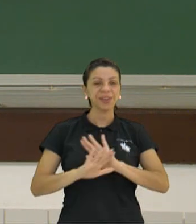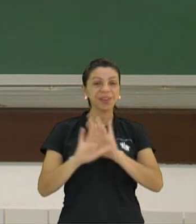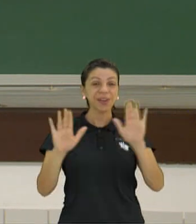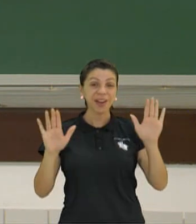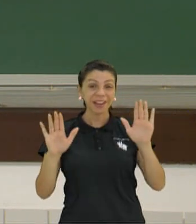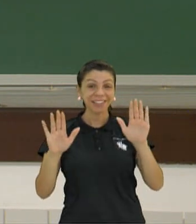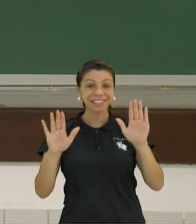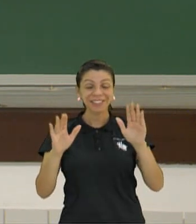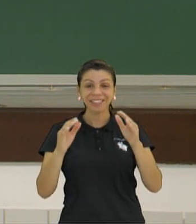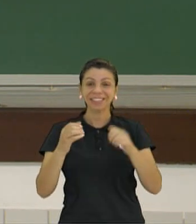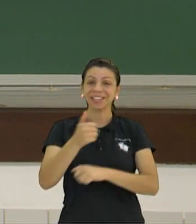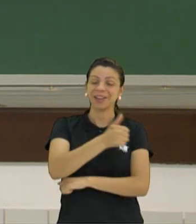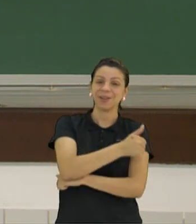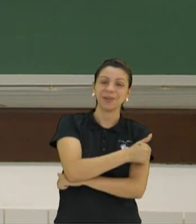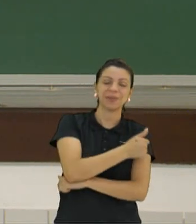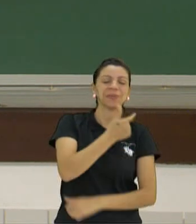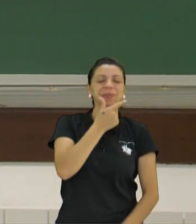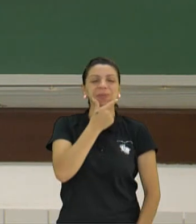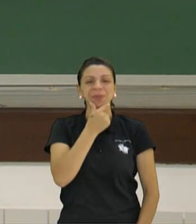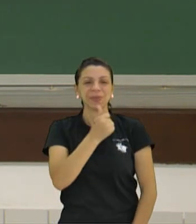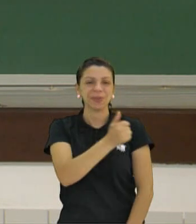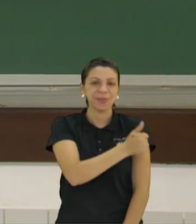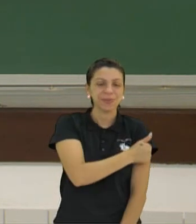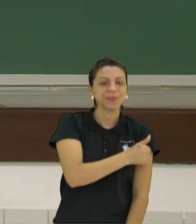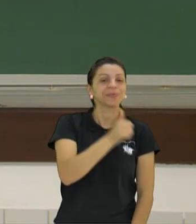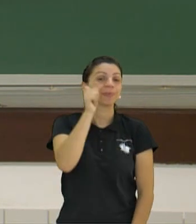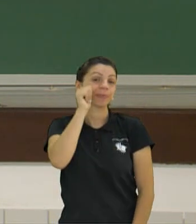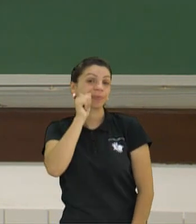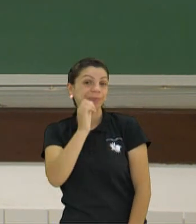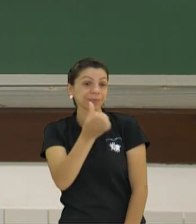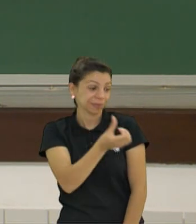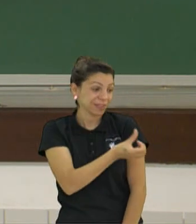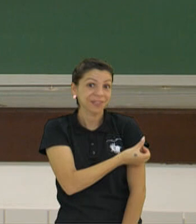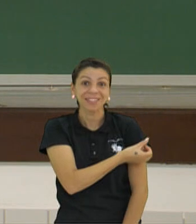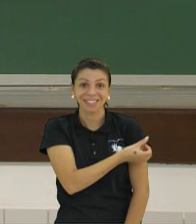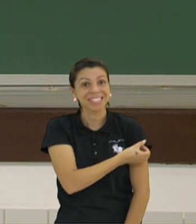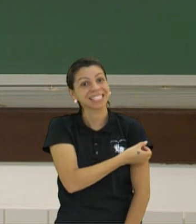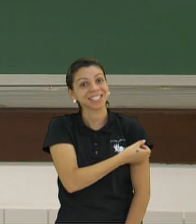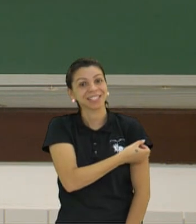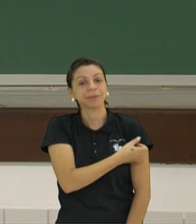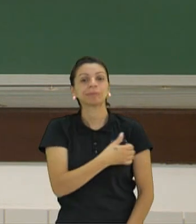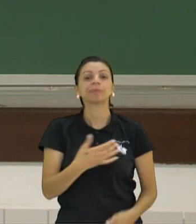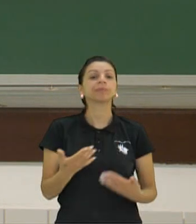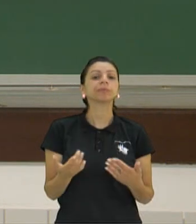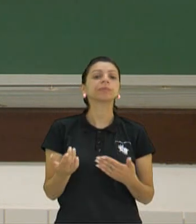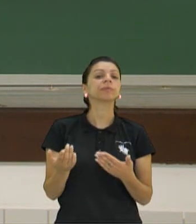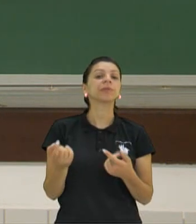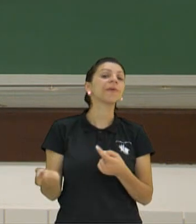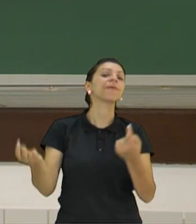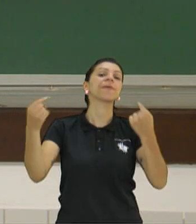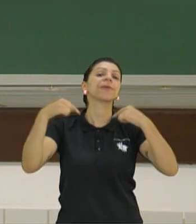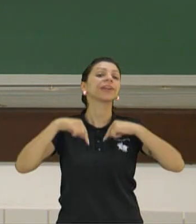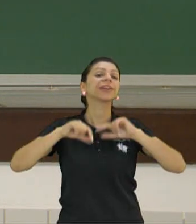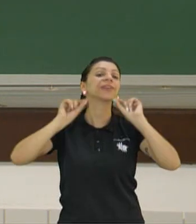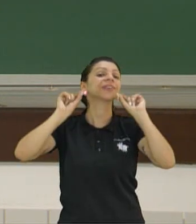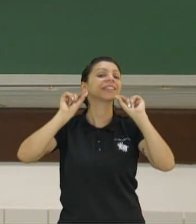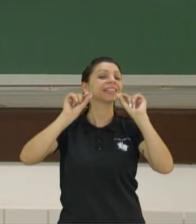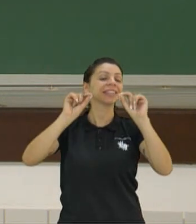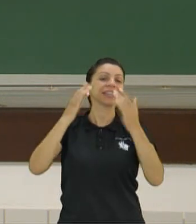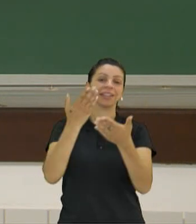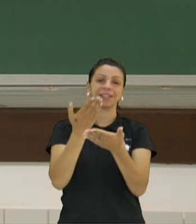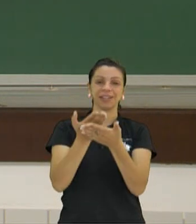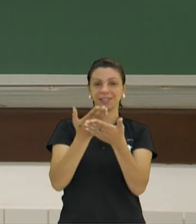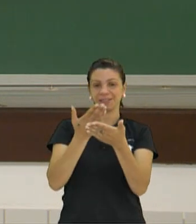Olá, meus queridos e minhas queridas alunos do 6º ano. Estamos de volta e hoje a aula é de